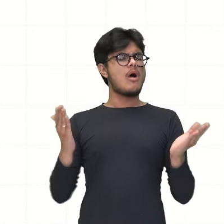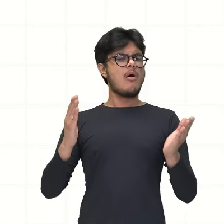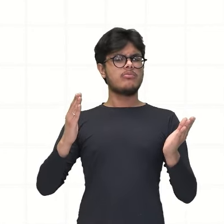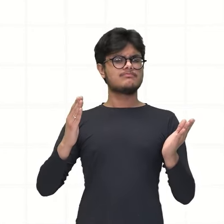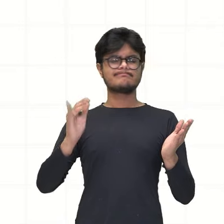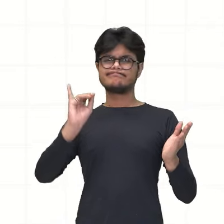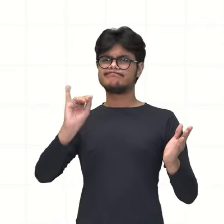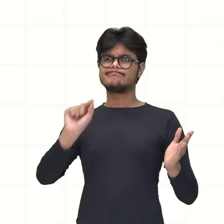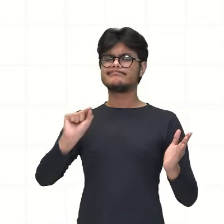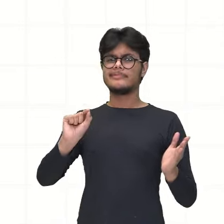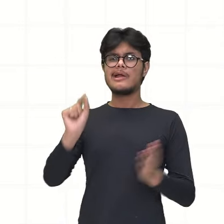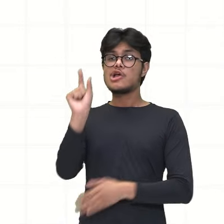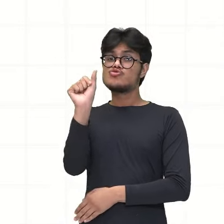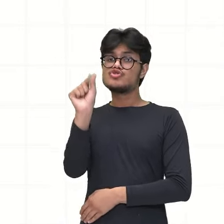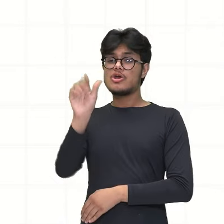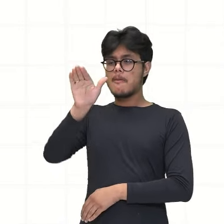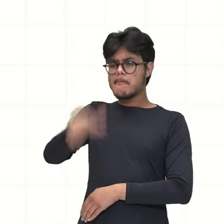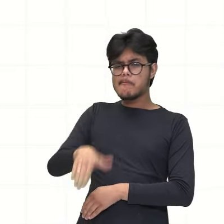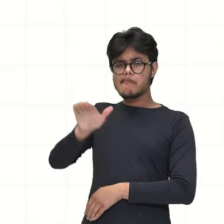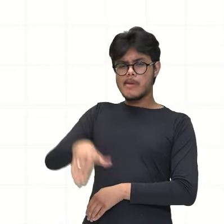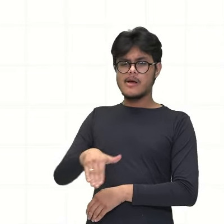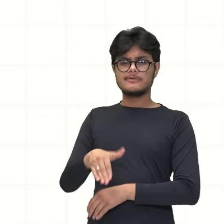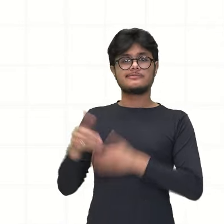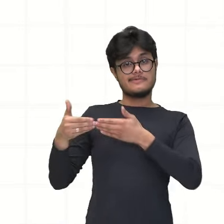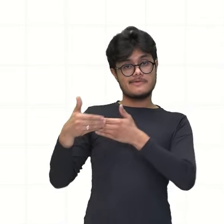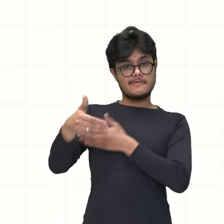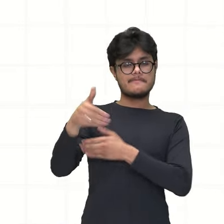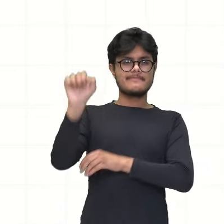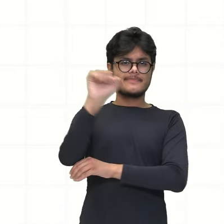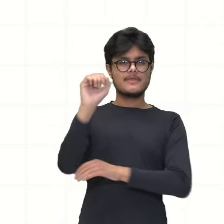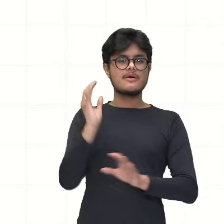da depreciação do carro. Então,